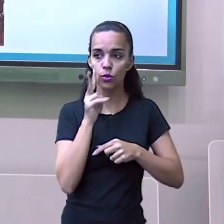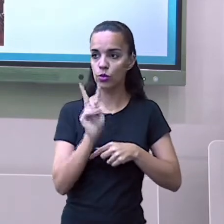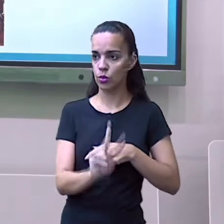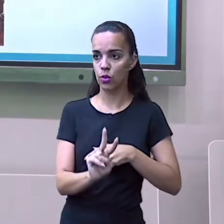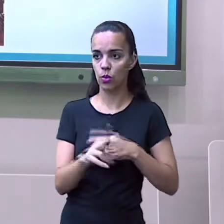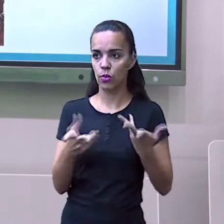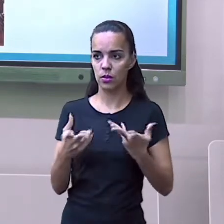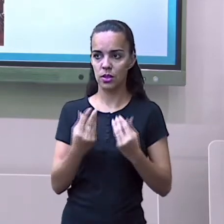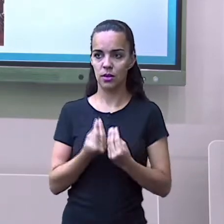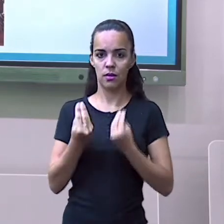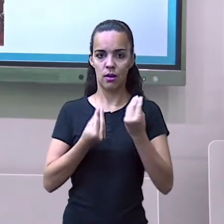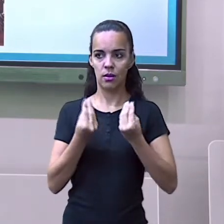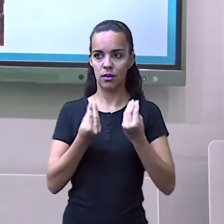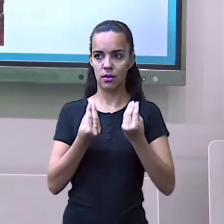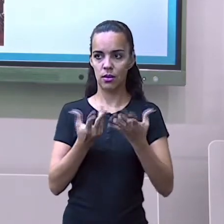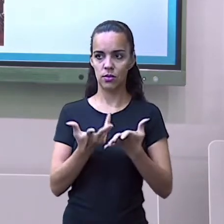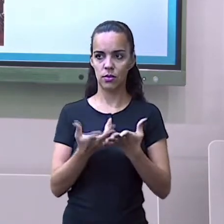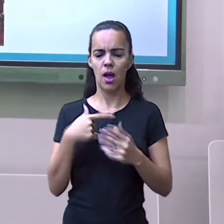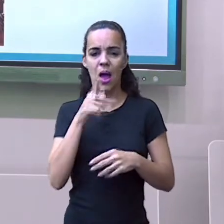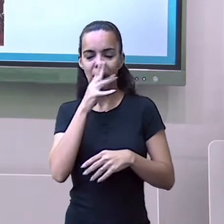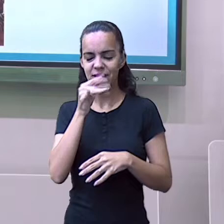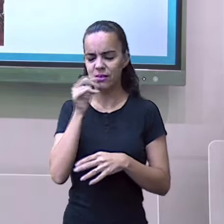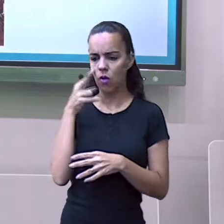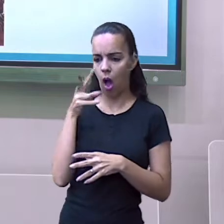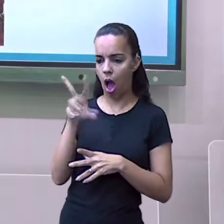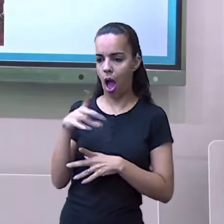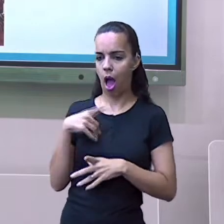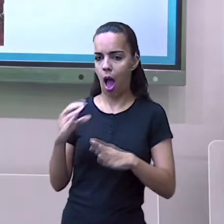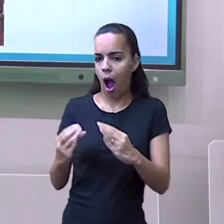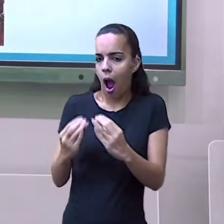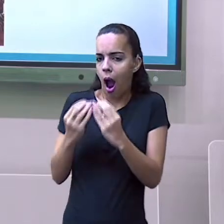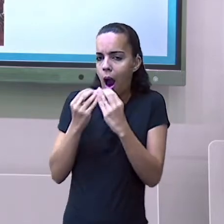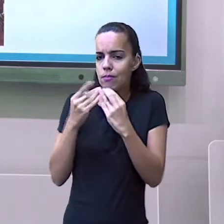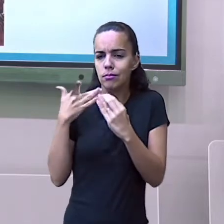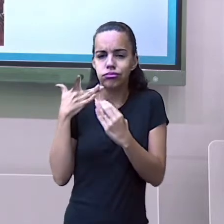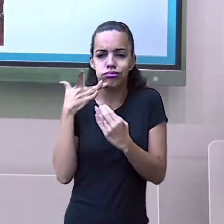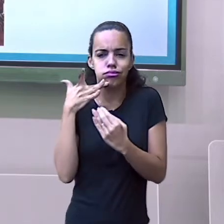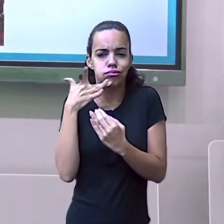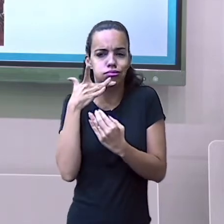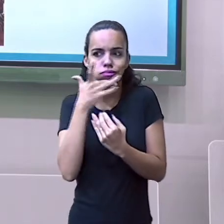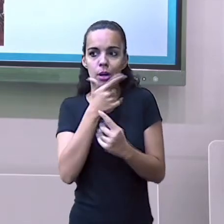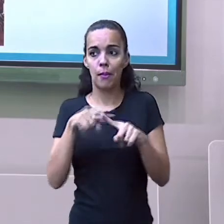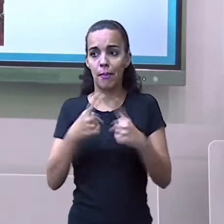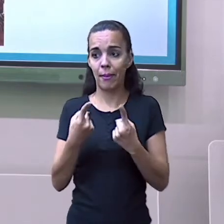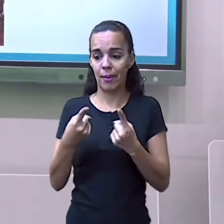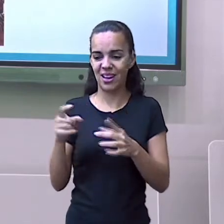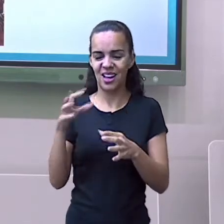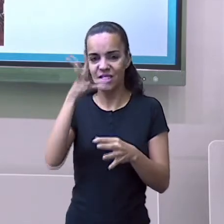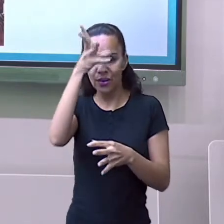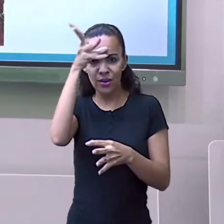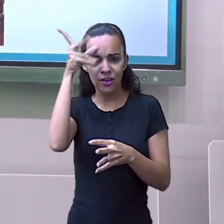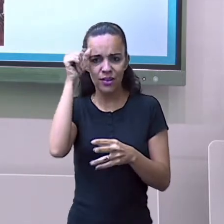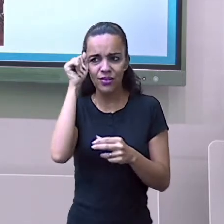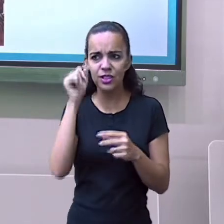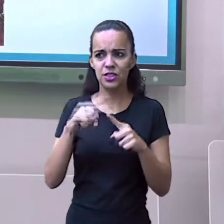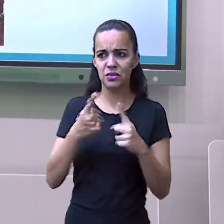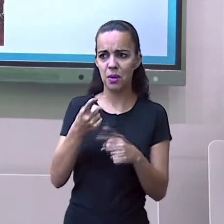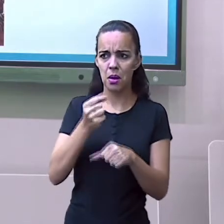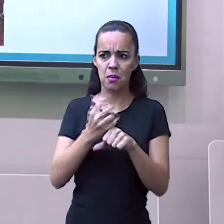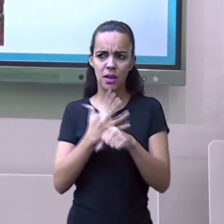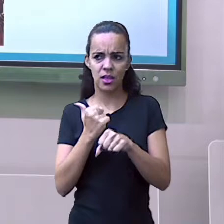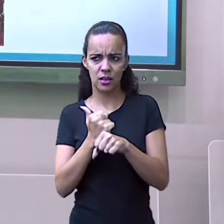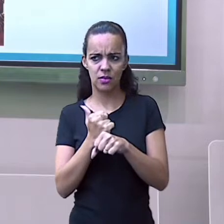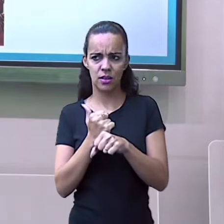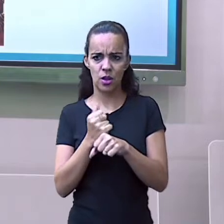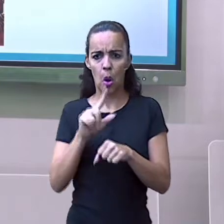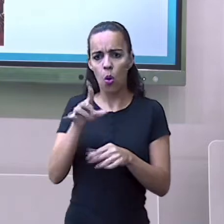escolhe aquele combo delicioso de hambúrguer com batata frita, refrigerante e um milkshake.